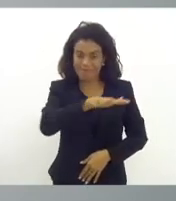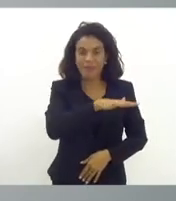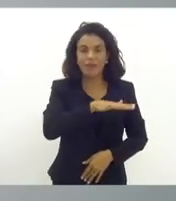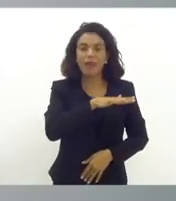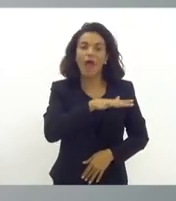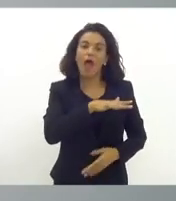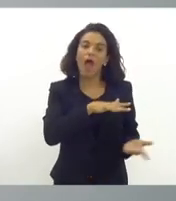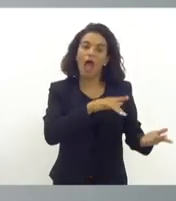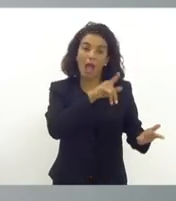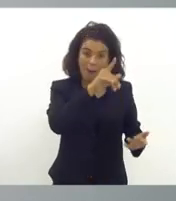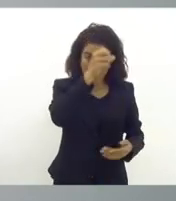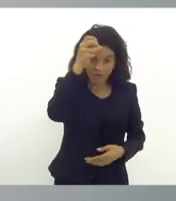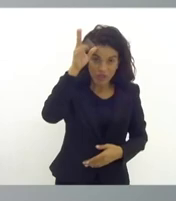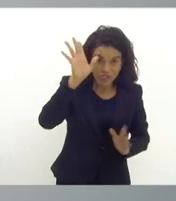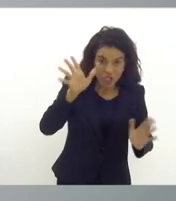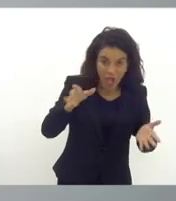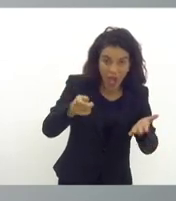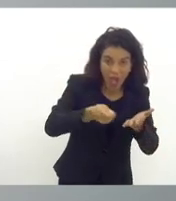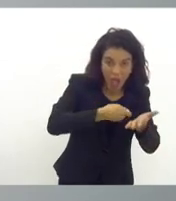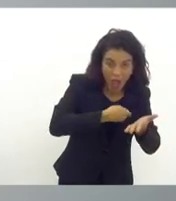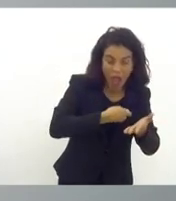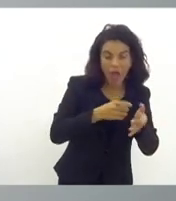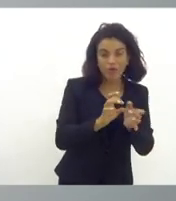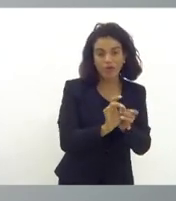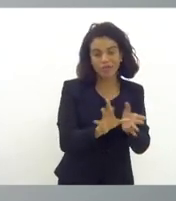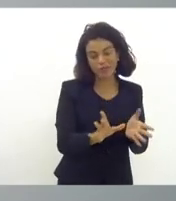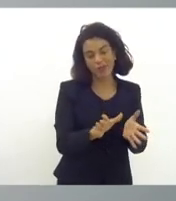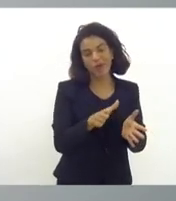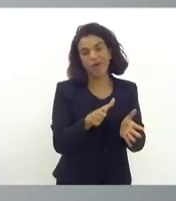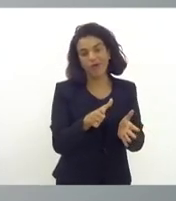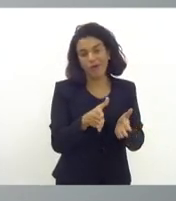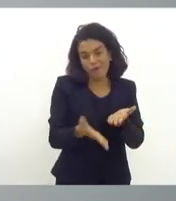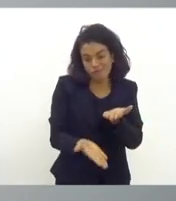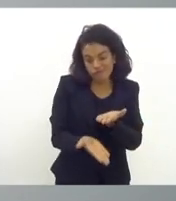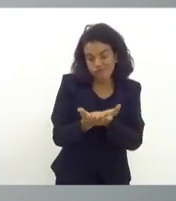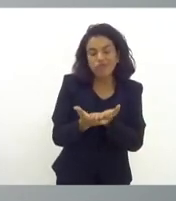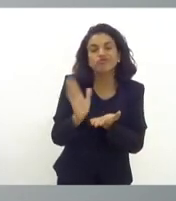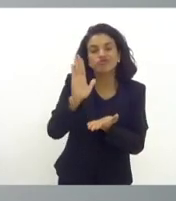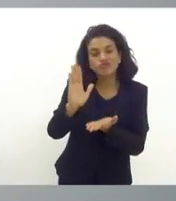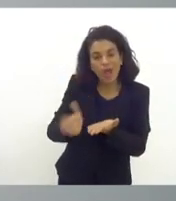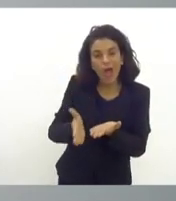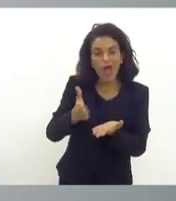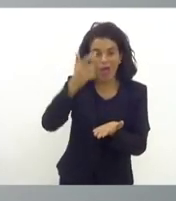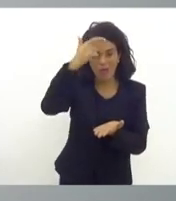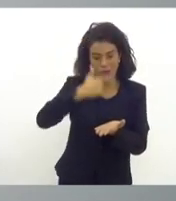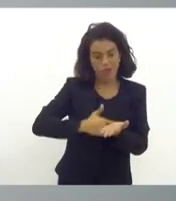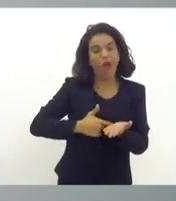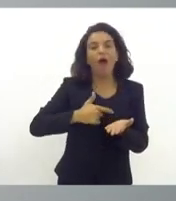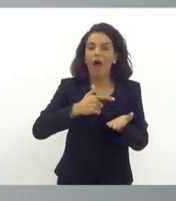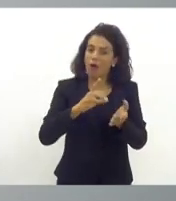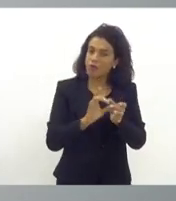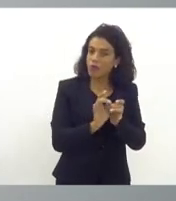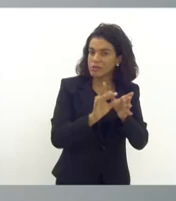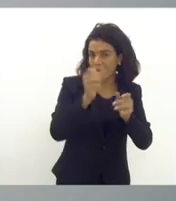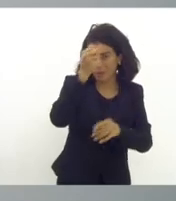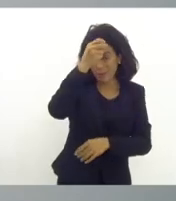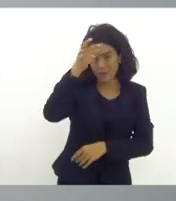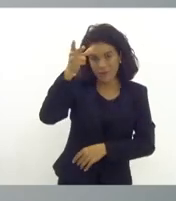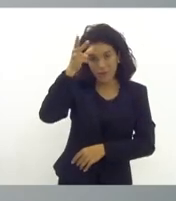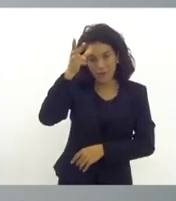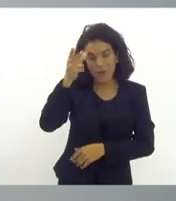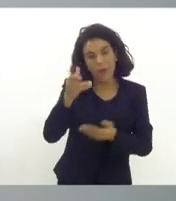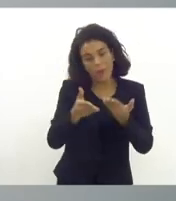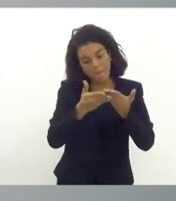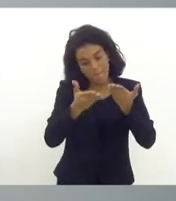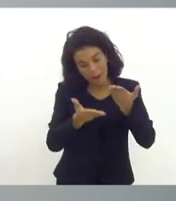uma chancela de legitimidade eu acho interessante você juntar no seu pedido já estou autorizado pelo órgão tal Porque você cada